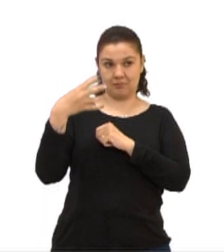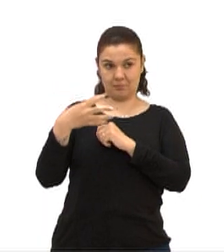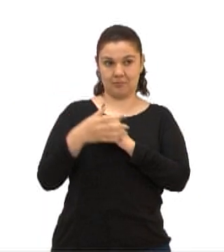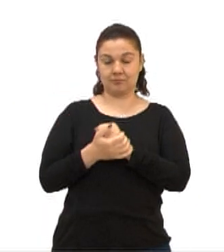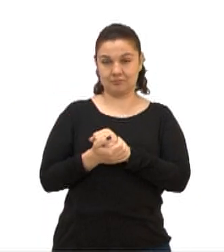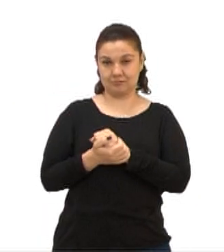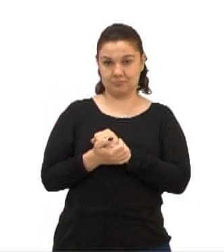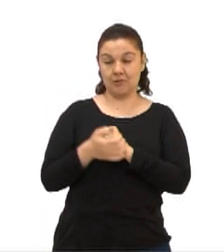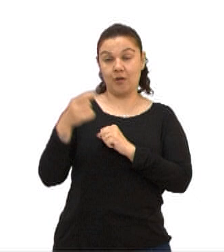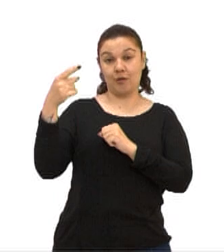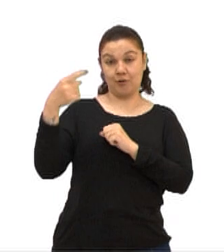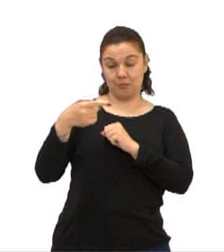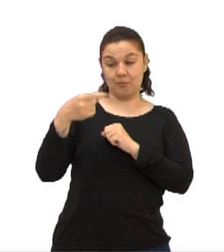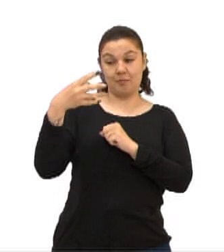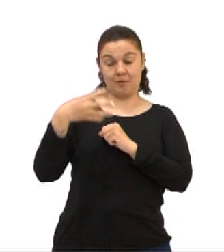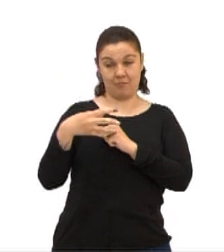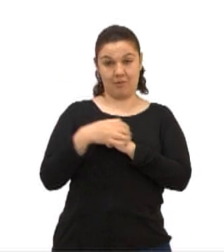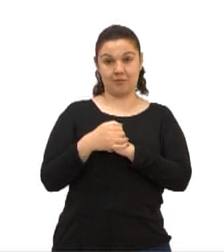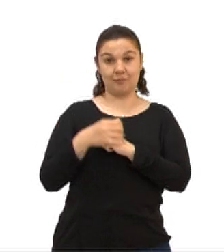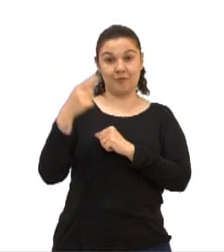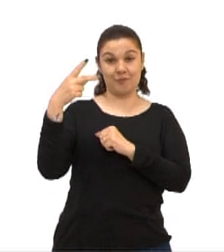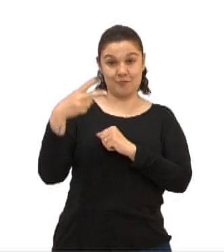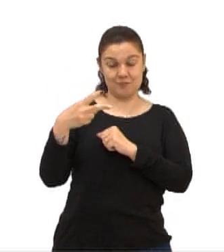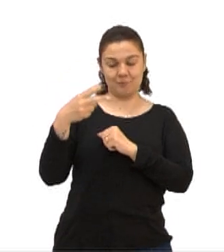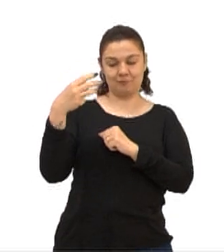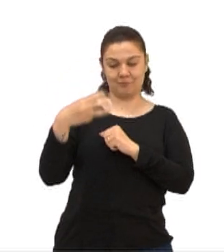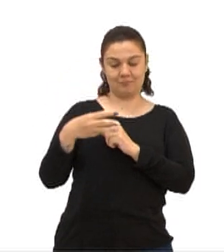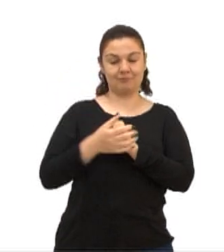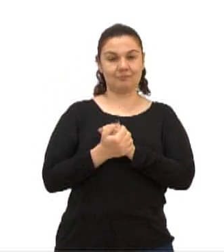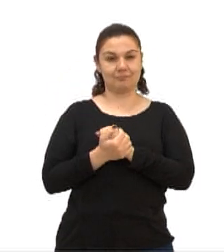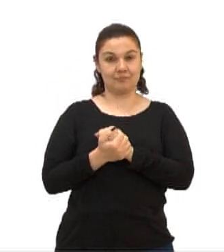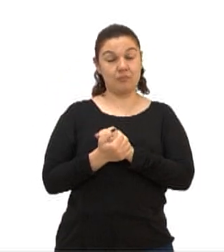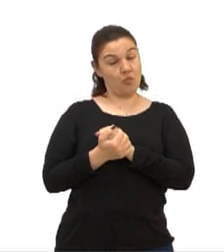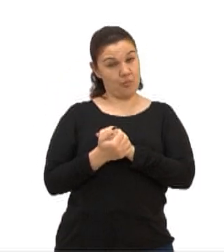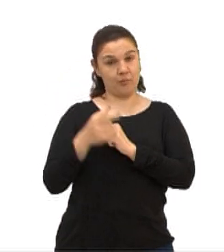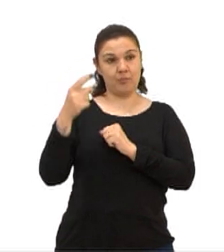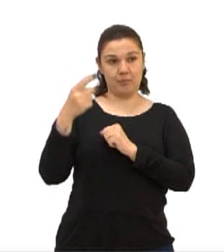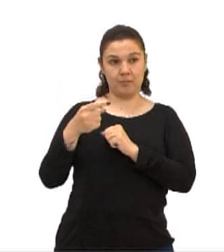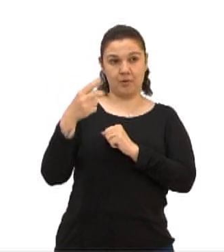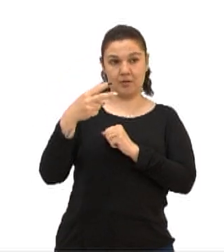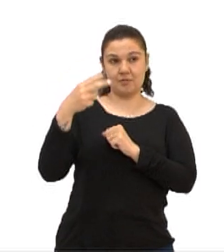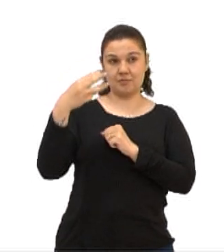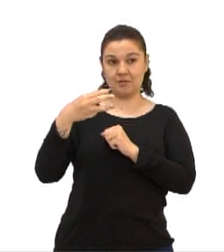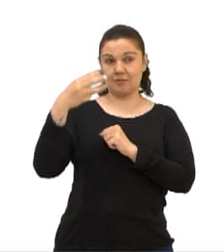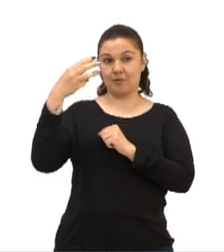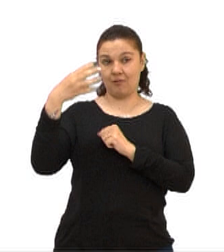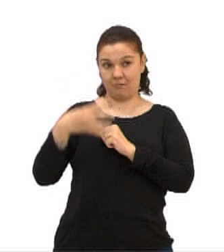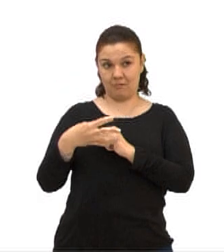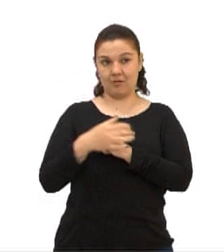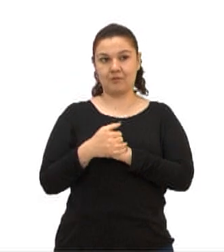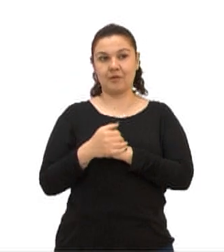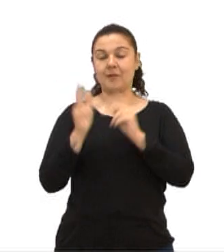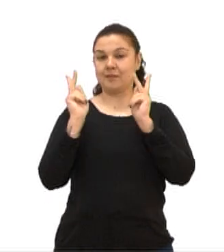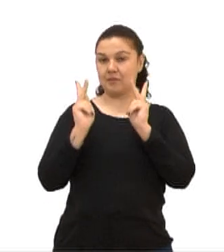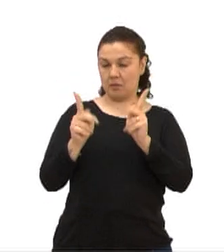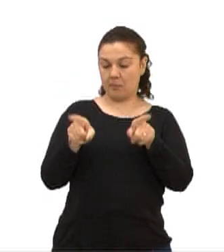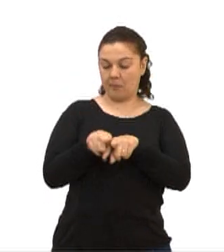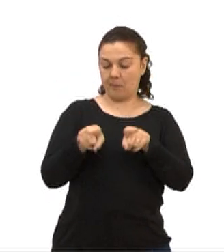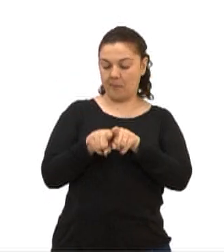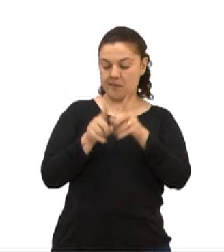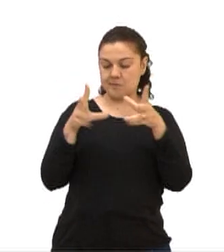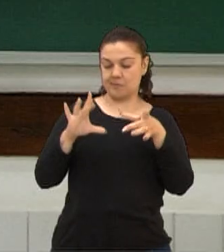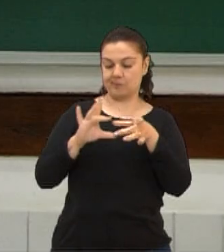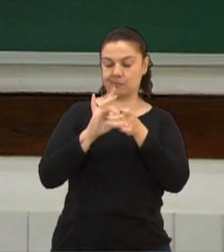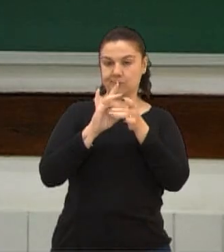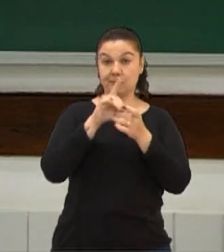quarto. No primeiro e quarto, segundo e terceiro, ou primeiro, segundo, terceiro e quarto possuem a mesma